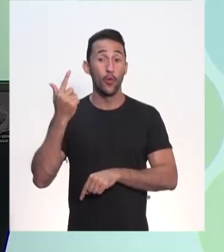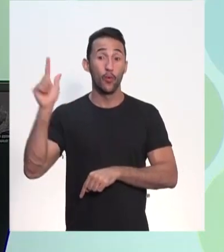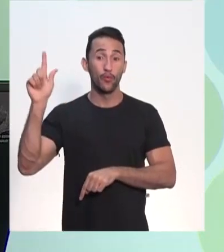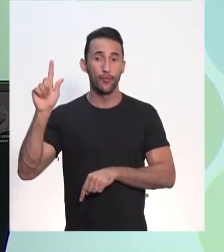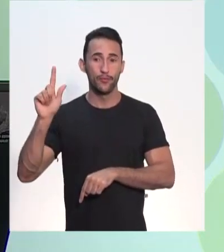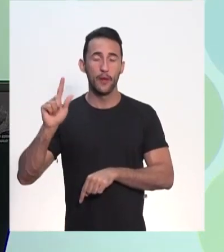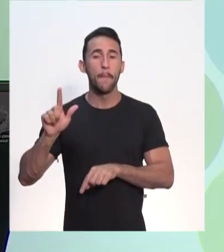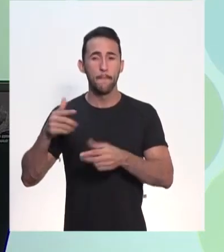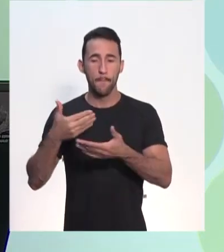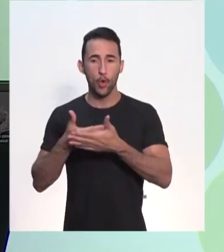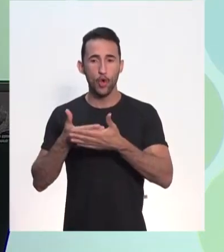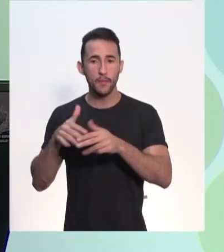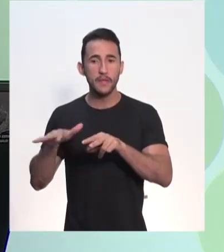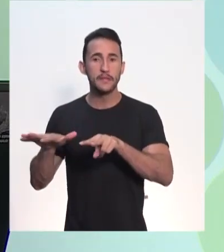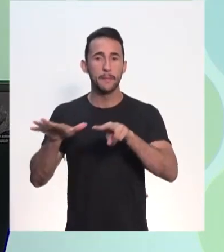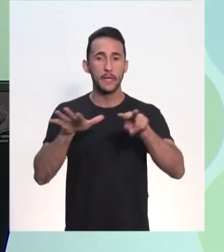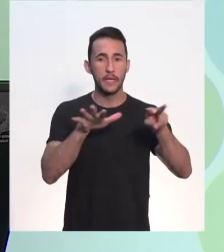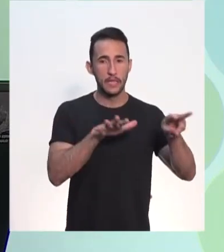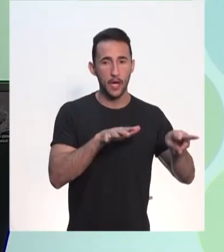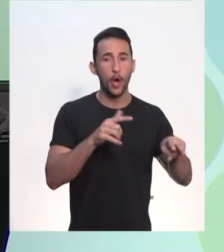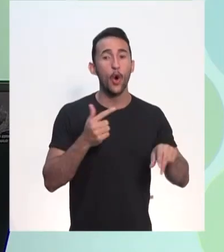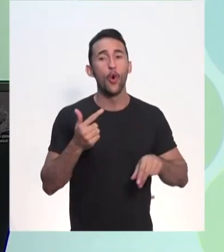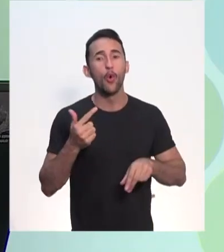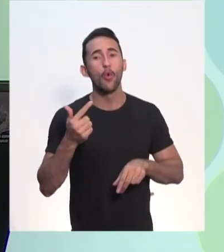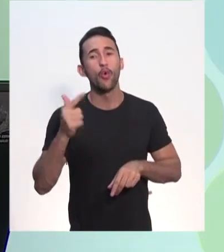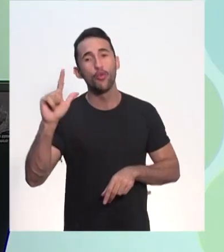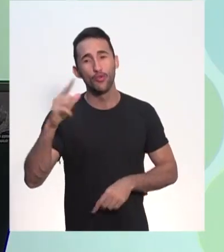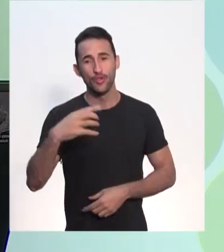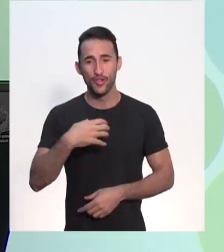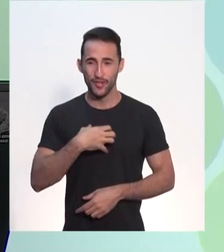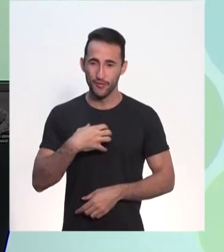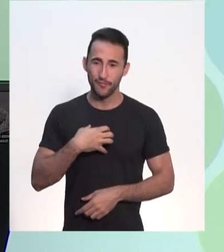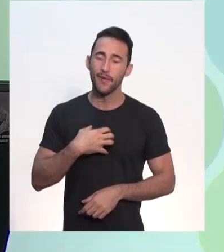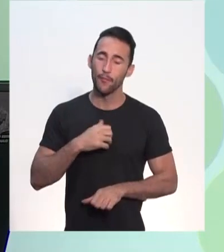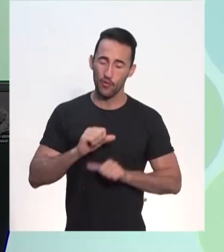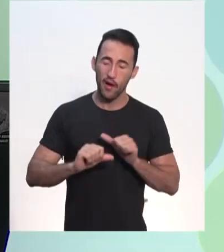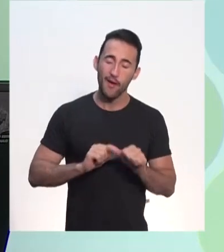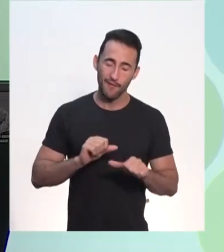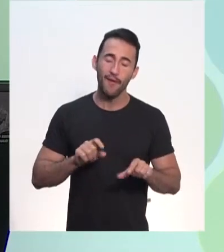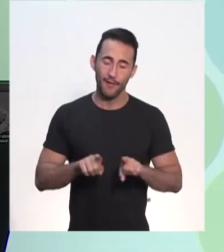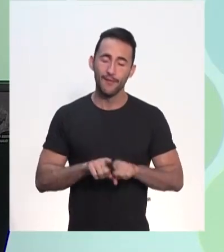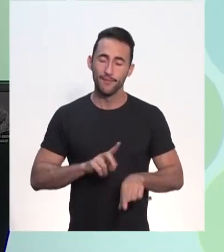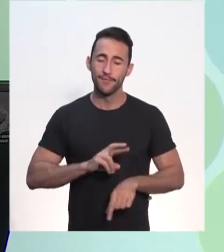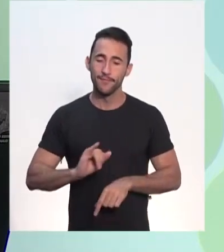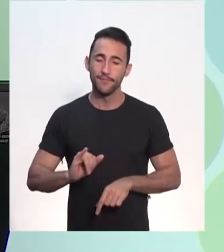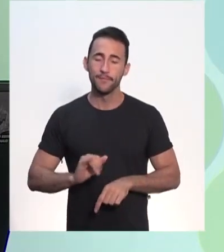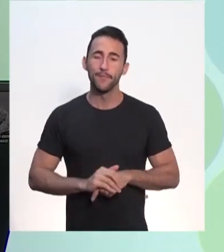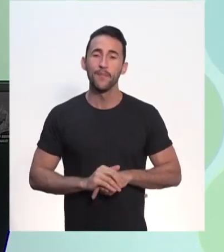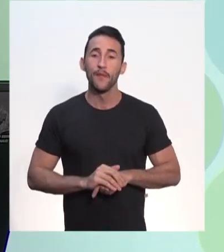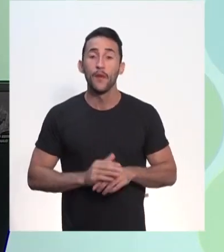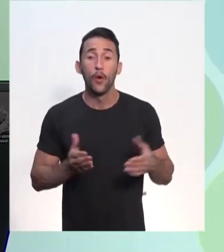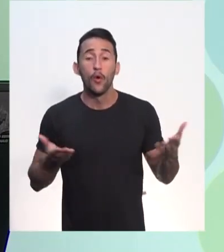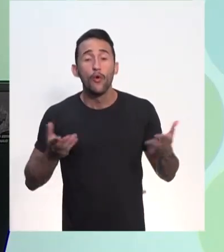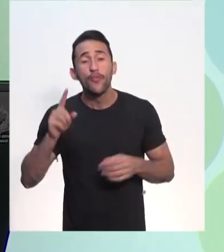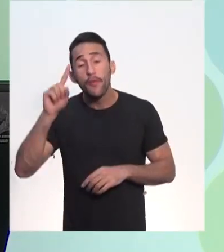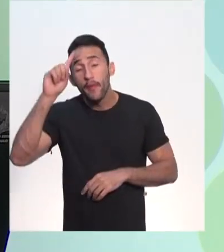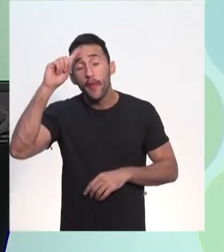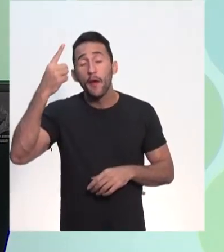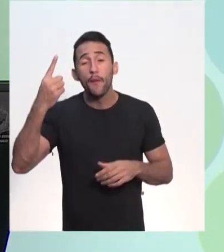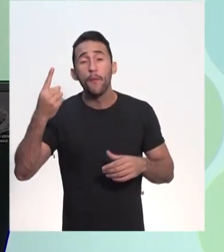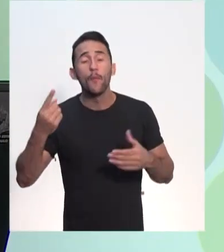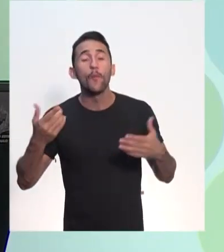da semana que vem nós teremos uma rotina um pouco diferenciada, nós vamos comentar aqui, mas a ideia hoje é uma